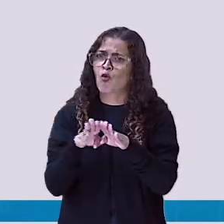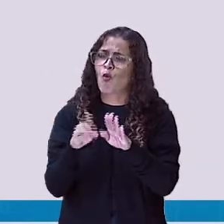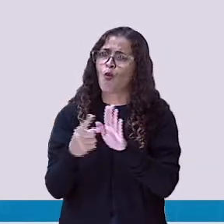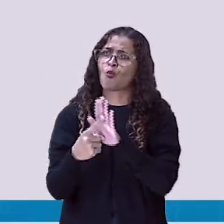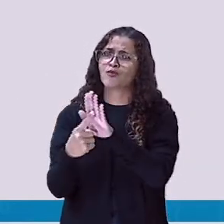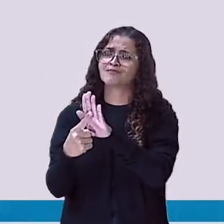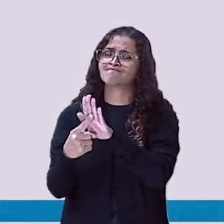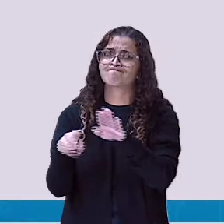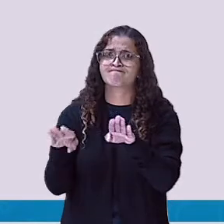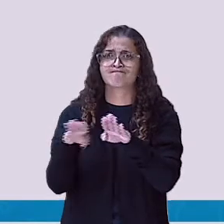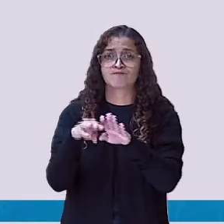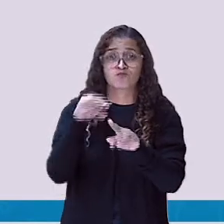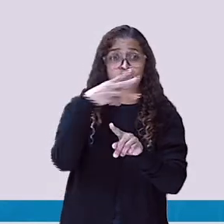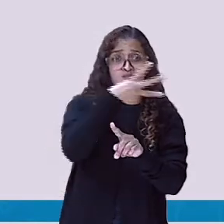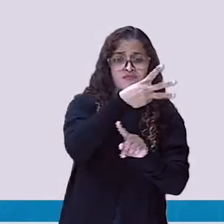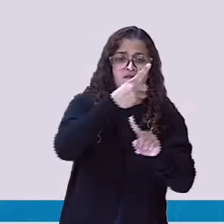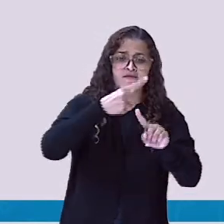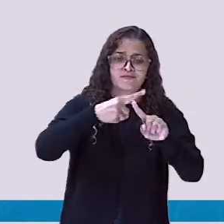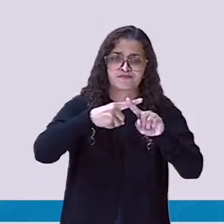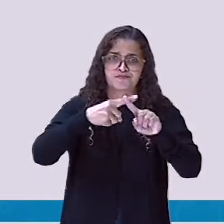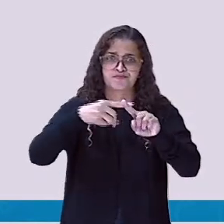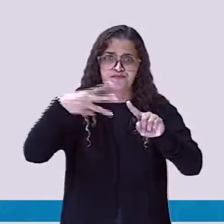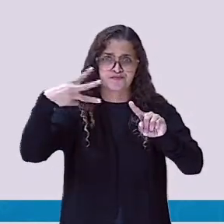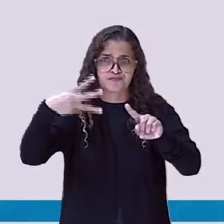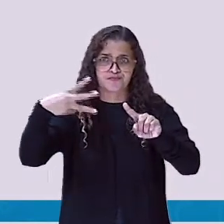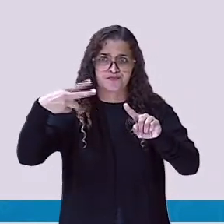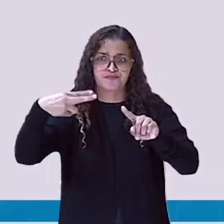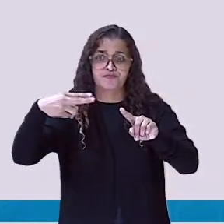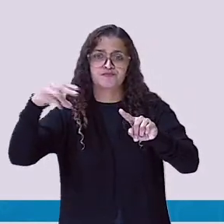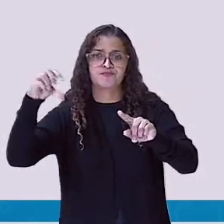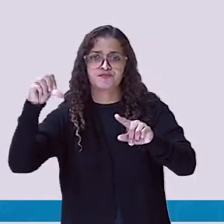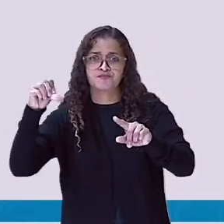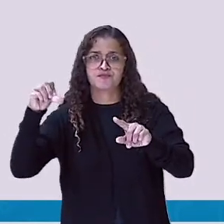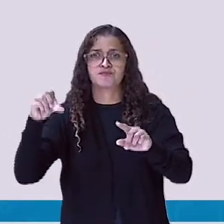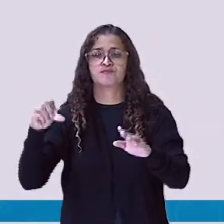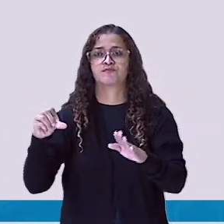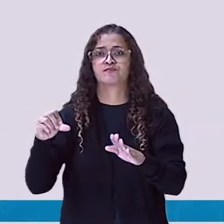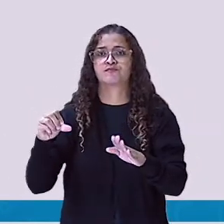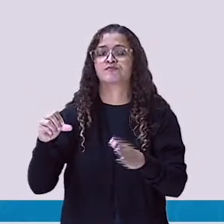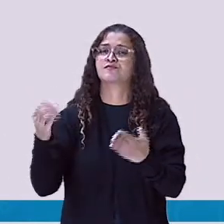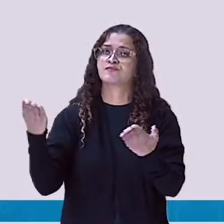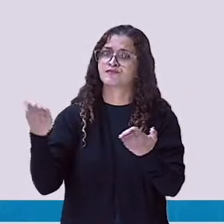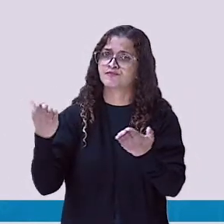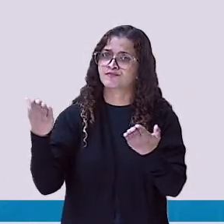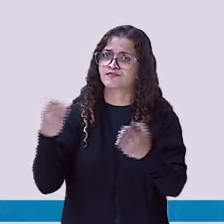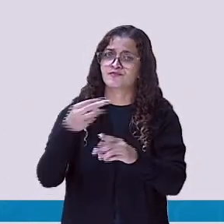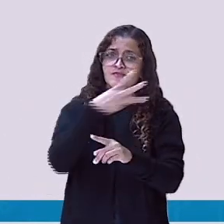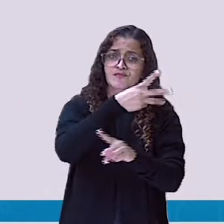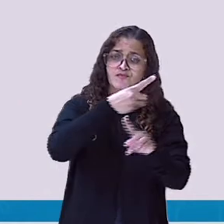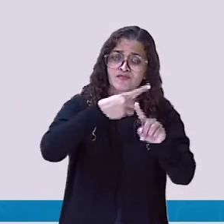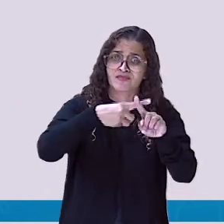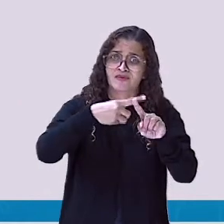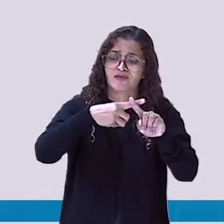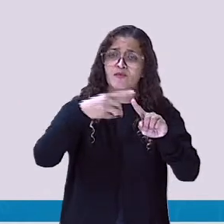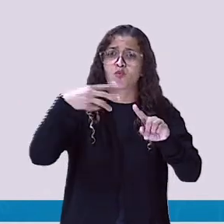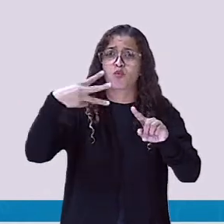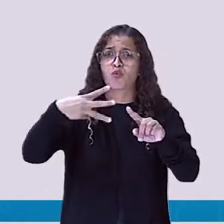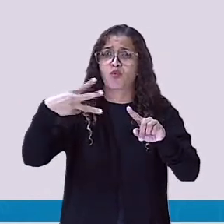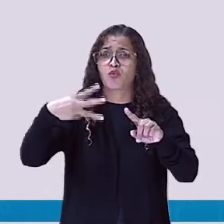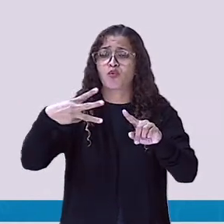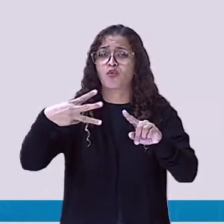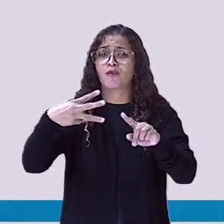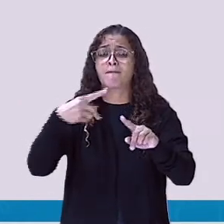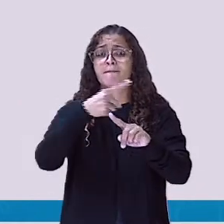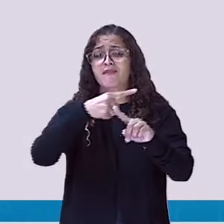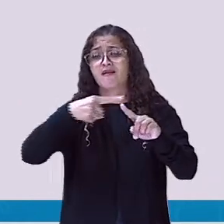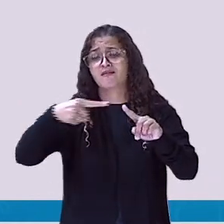3 uma vez, o número 3 duas vezes e o número 3 três vezes, que é o